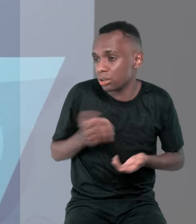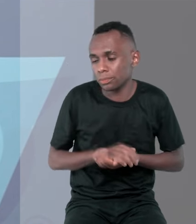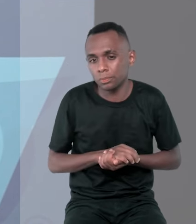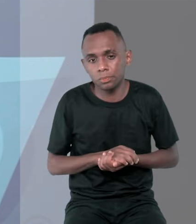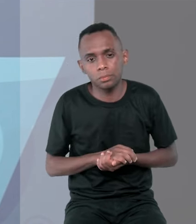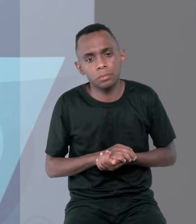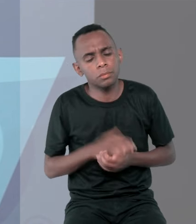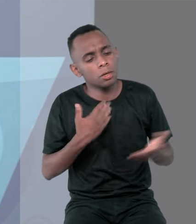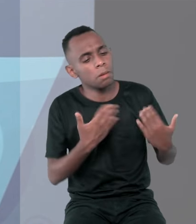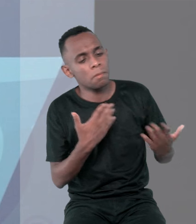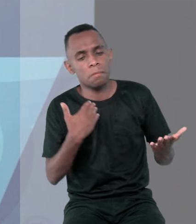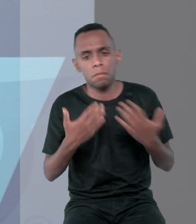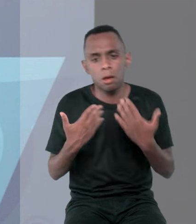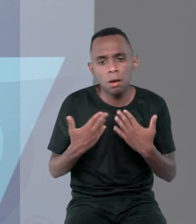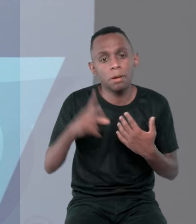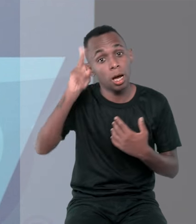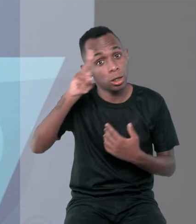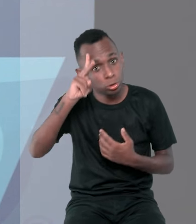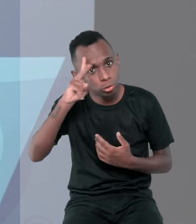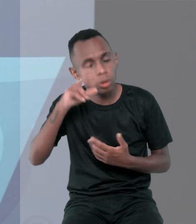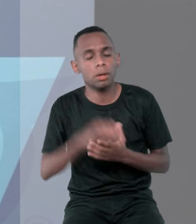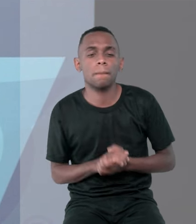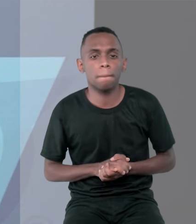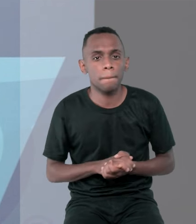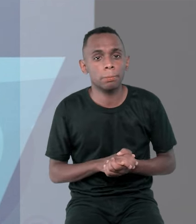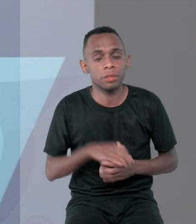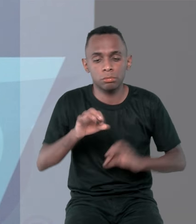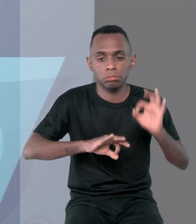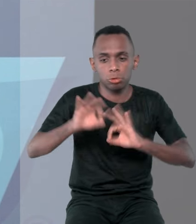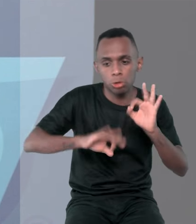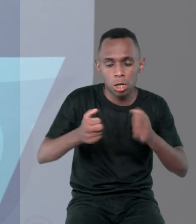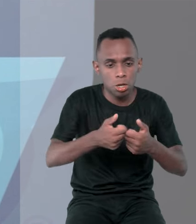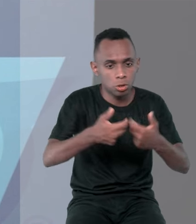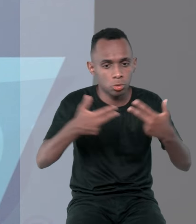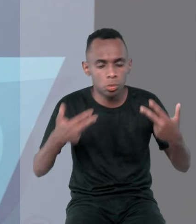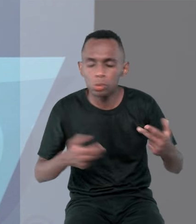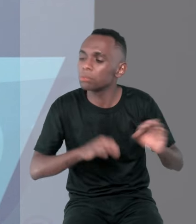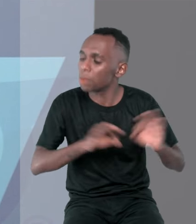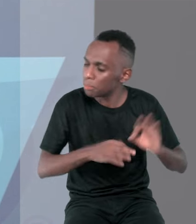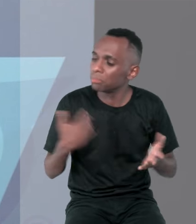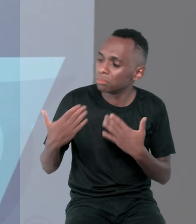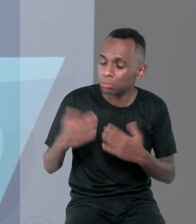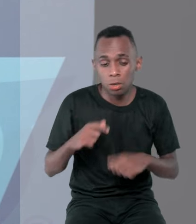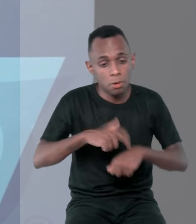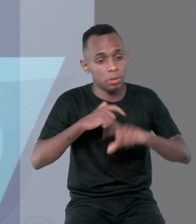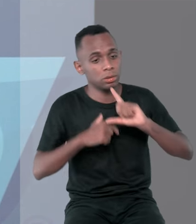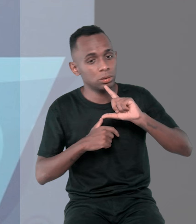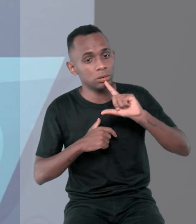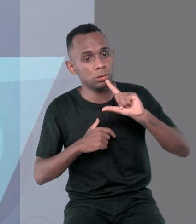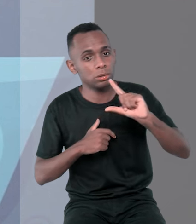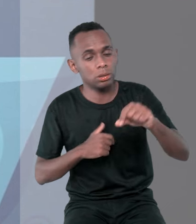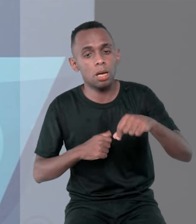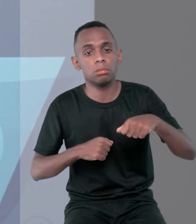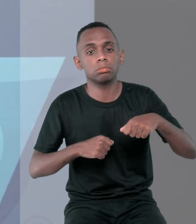Vocês passaram a conversar sobre a história e enquanto você arrumava suas coisas. Na saída, vocês foram